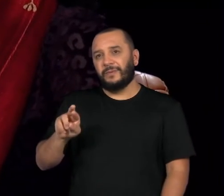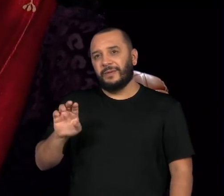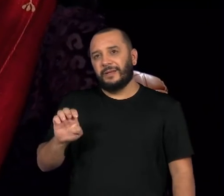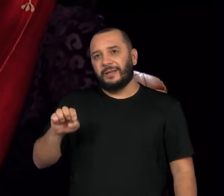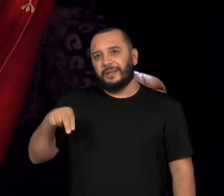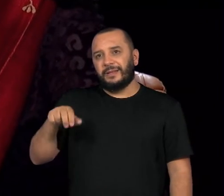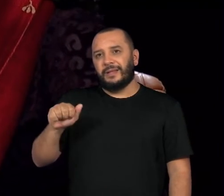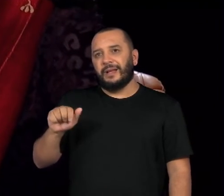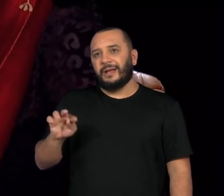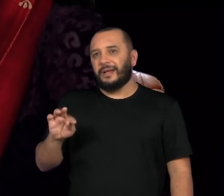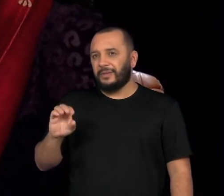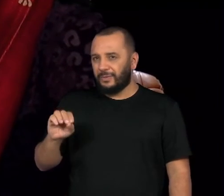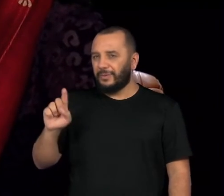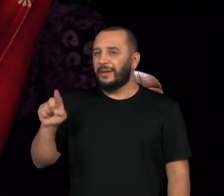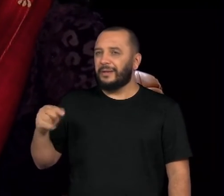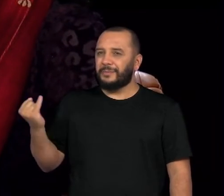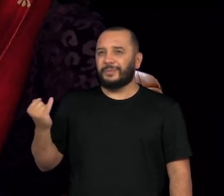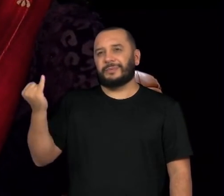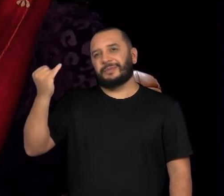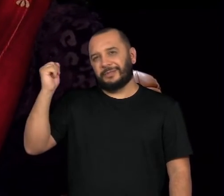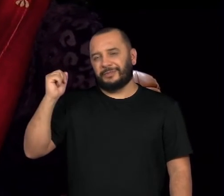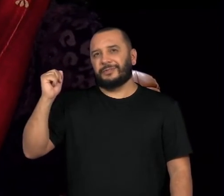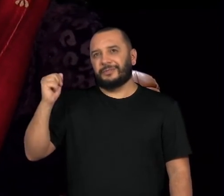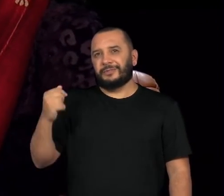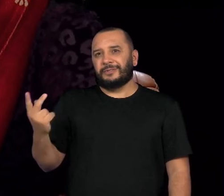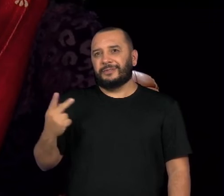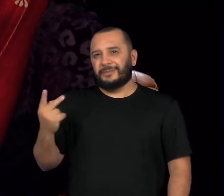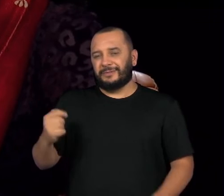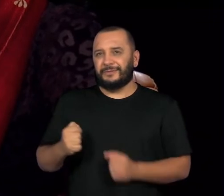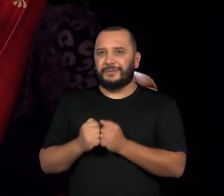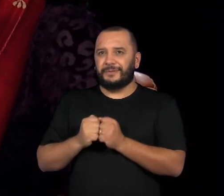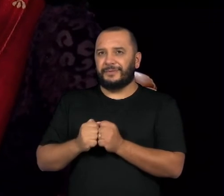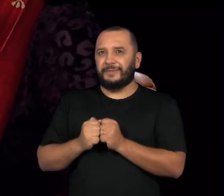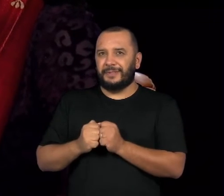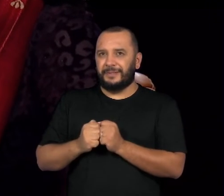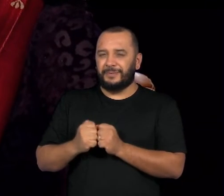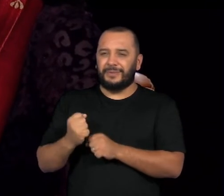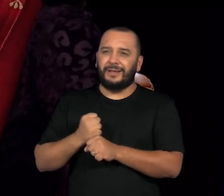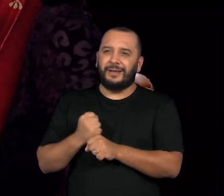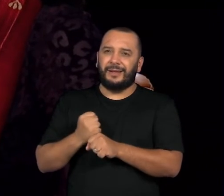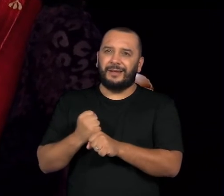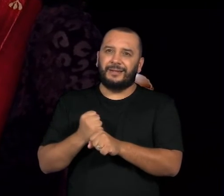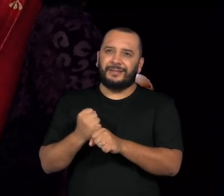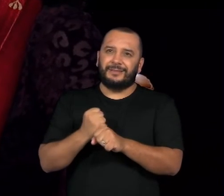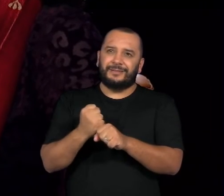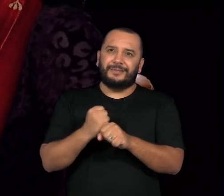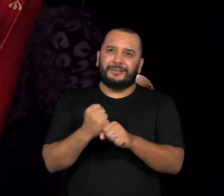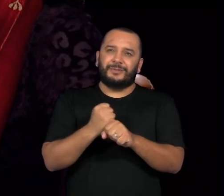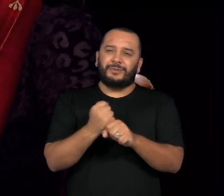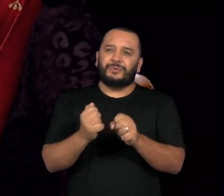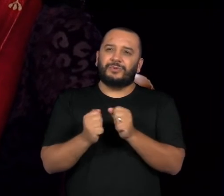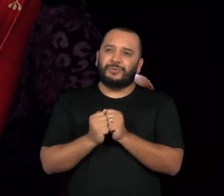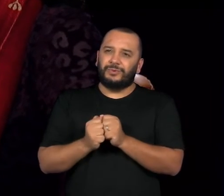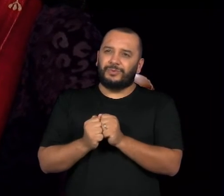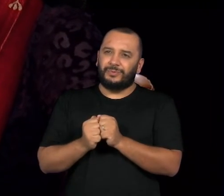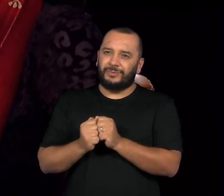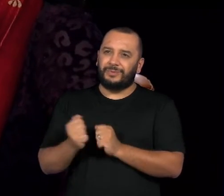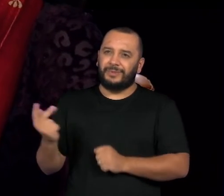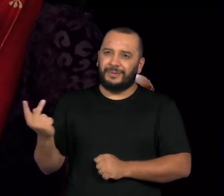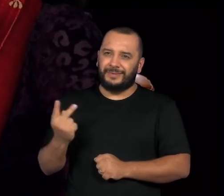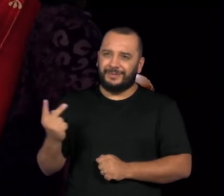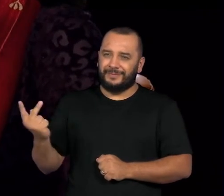parceria importantíssima e a gente conviveu durante aqueles anos todos em que vivemos juntos, a gente